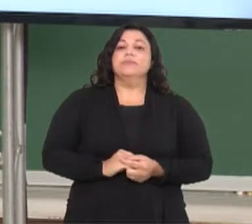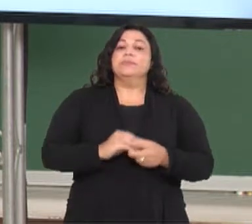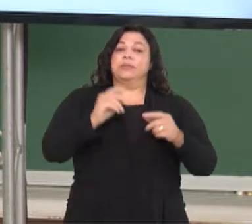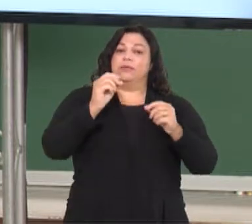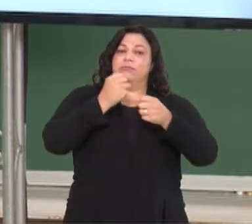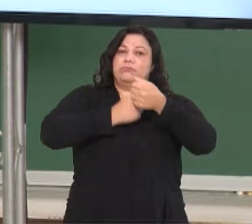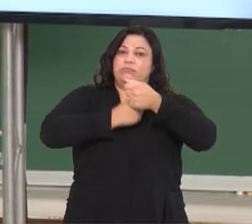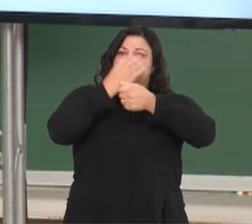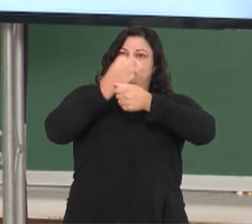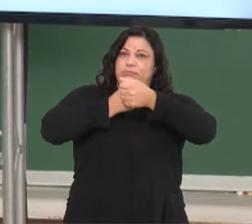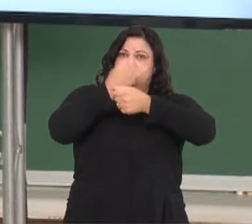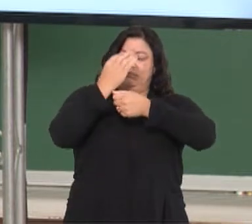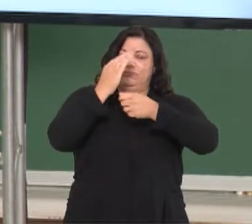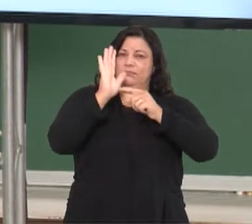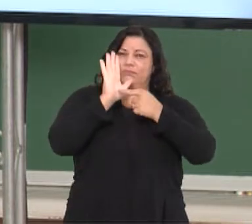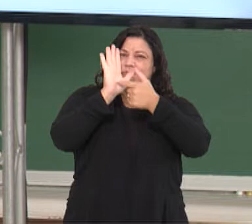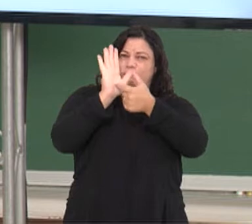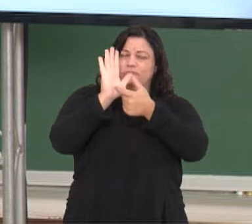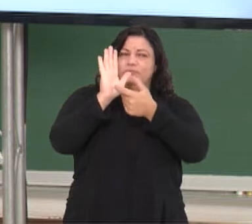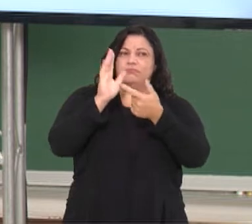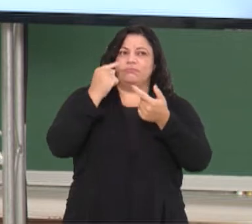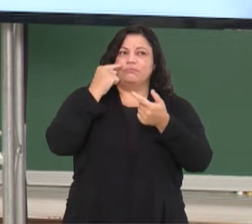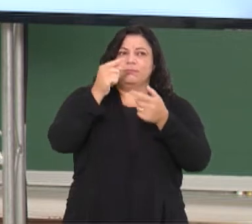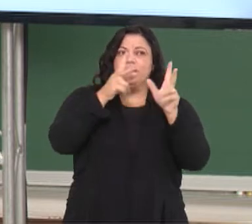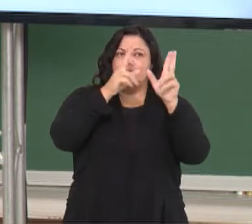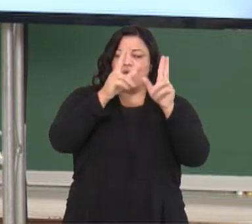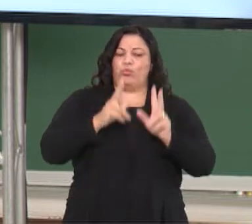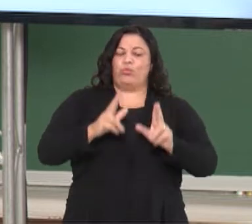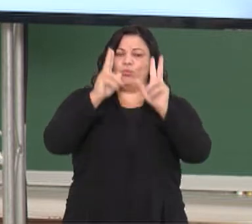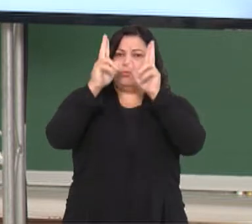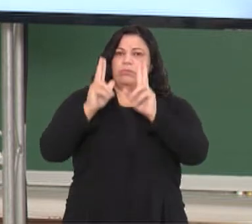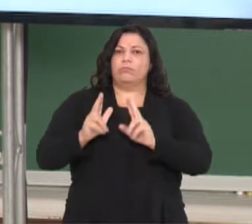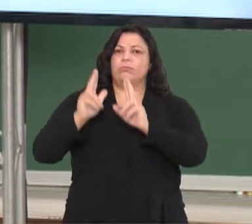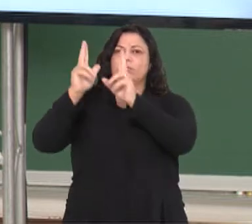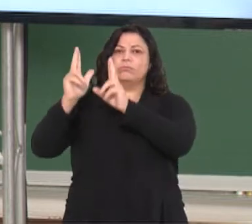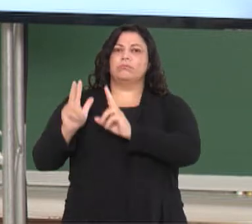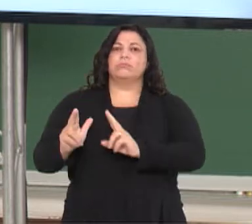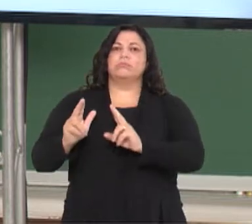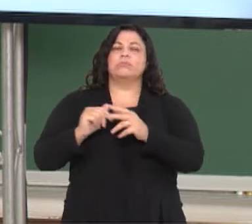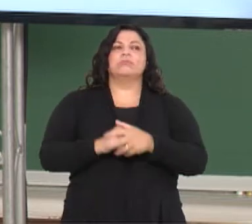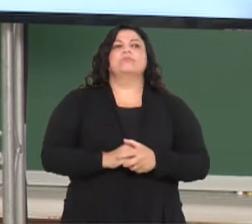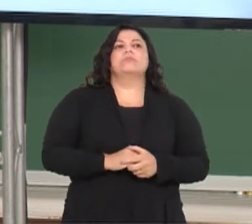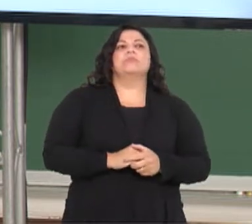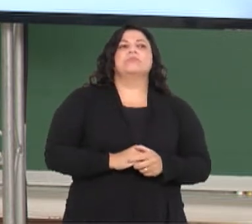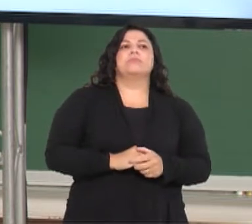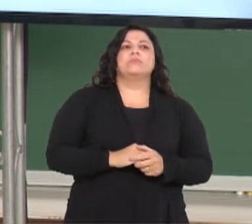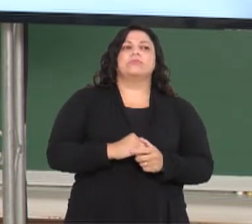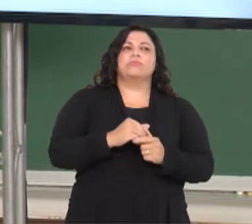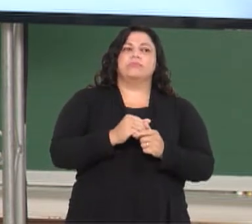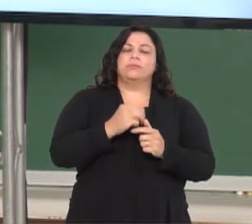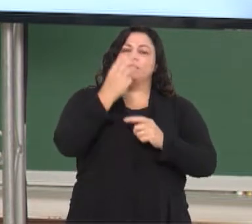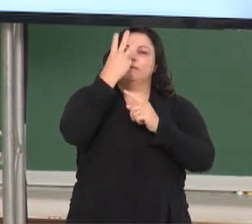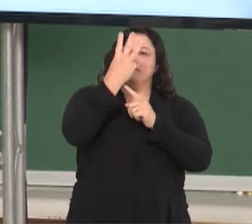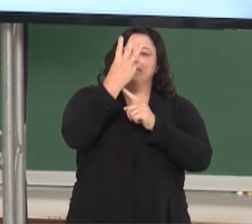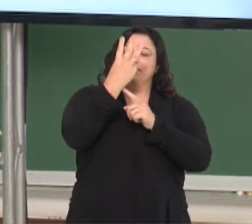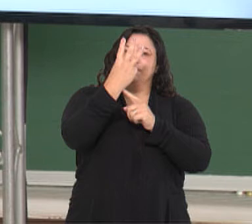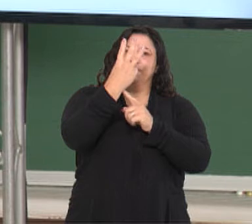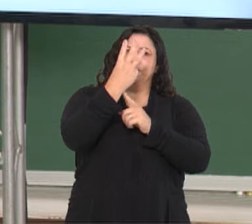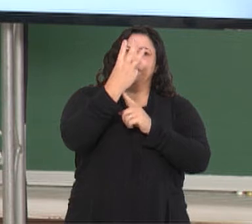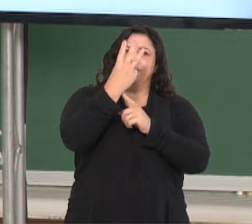frente das variáveis de mesmo grau, nesse caso aqui do x à quinta é 3, então fica 3 menos 3, porque é operação, é